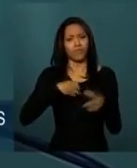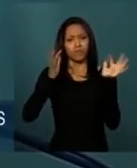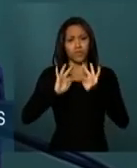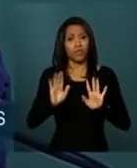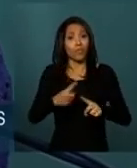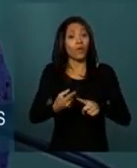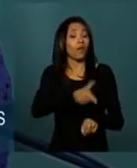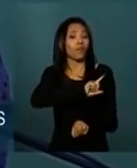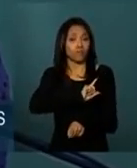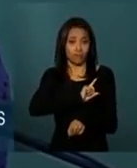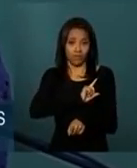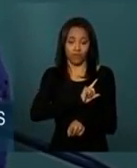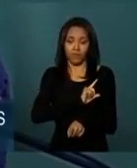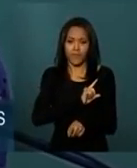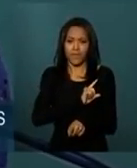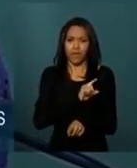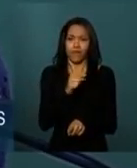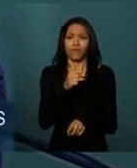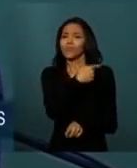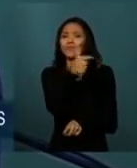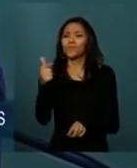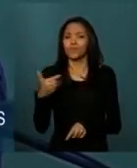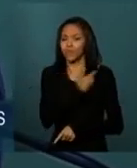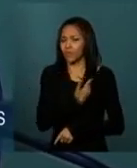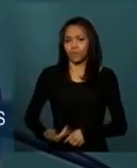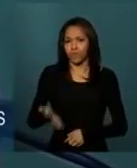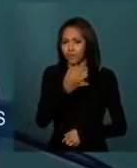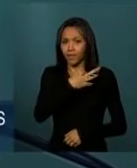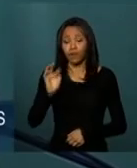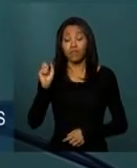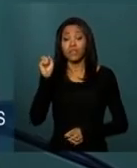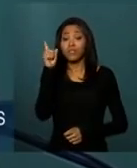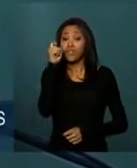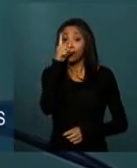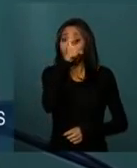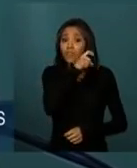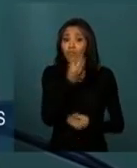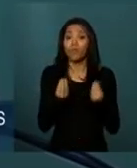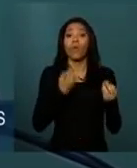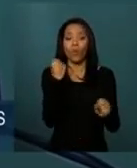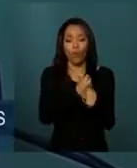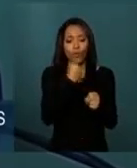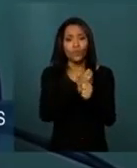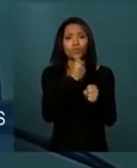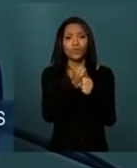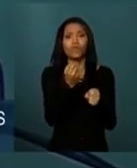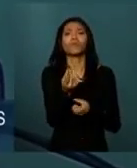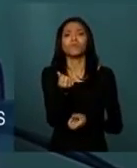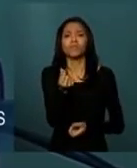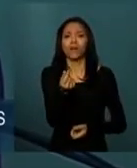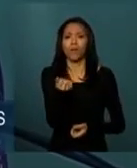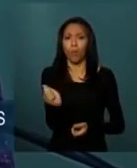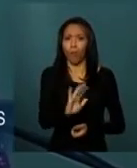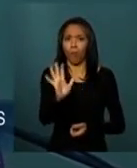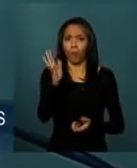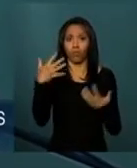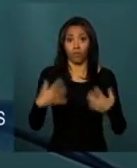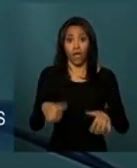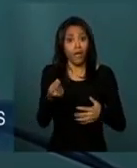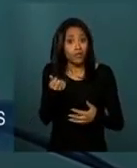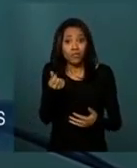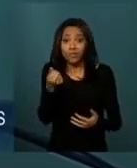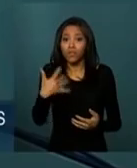antes, sem o governo federal, é muito difícil construir obras com esse valor. É muito